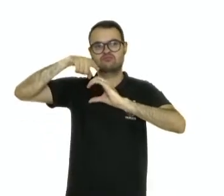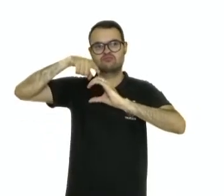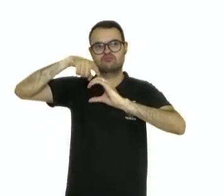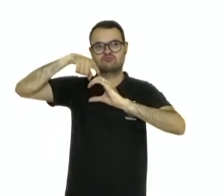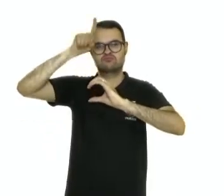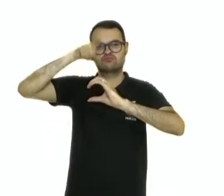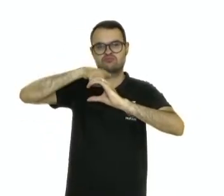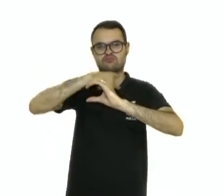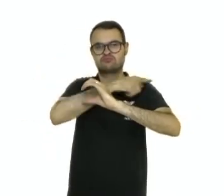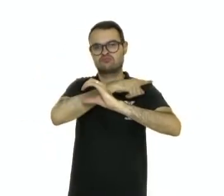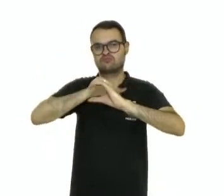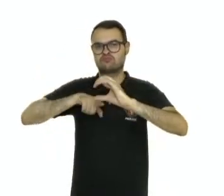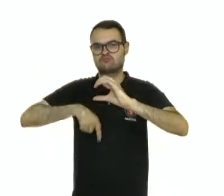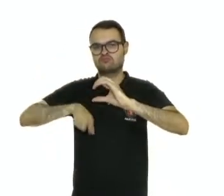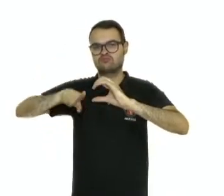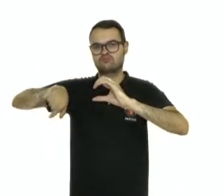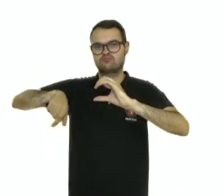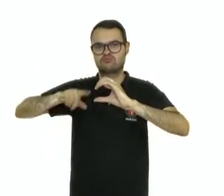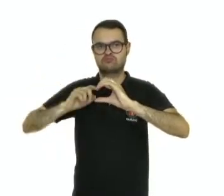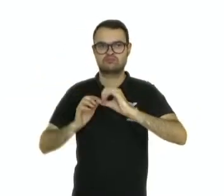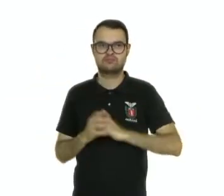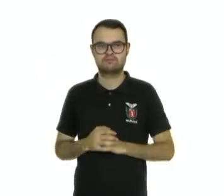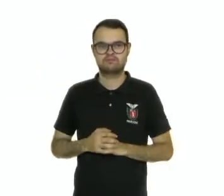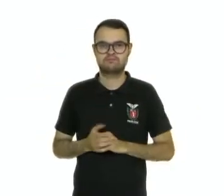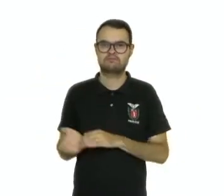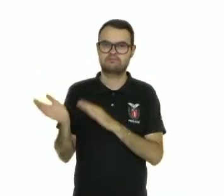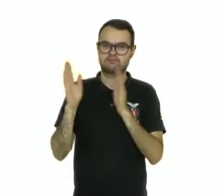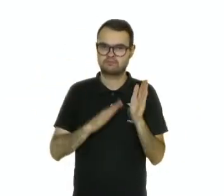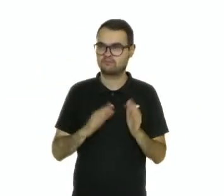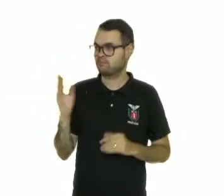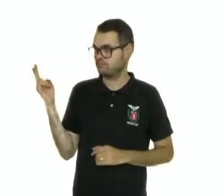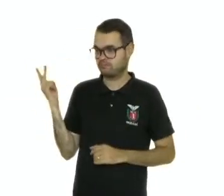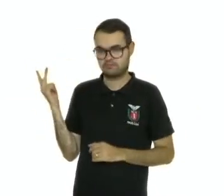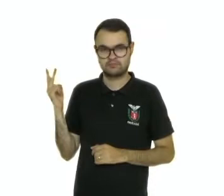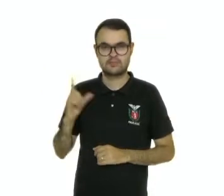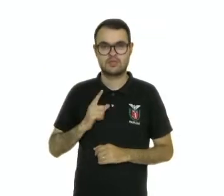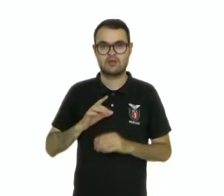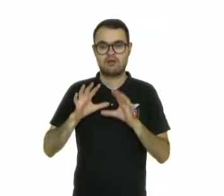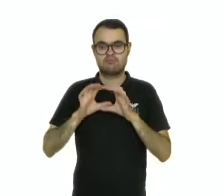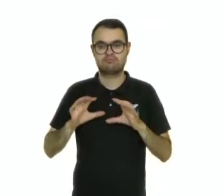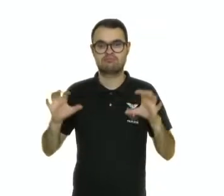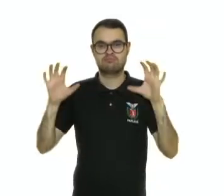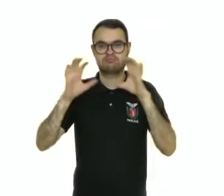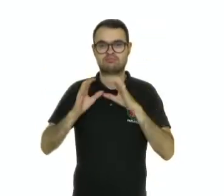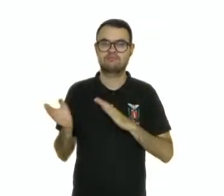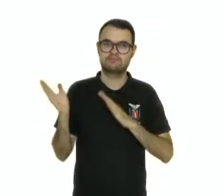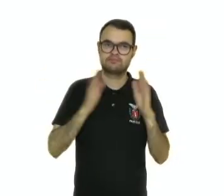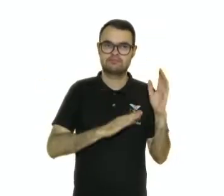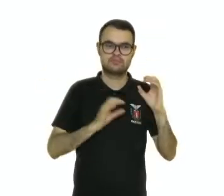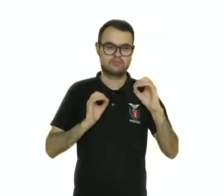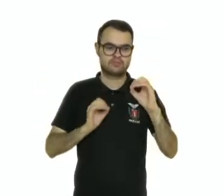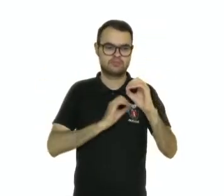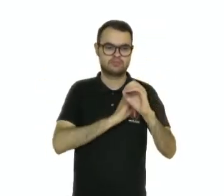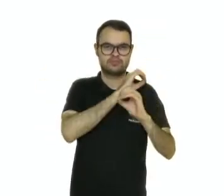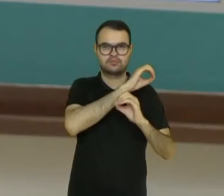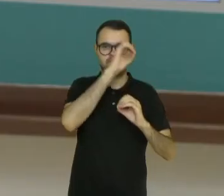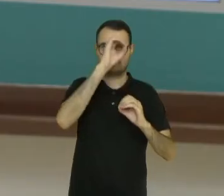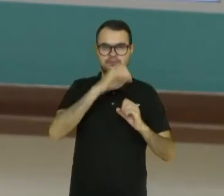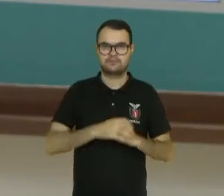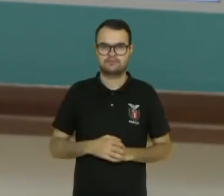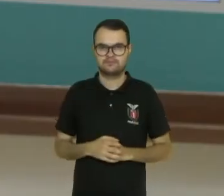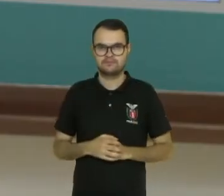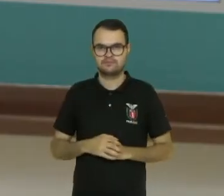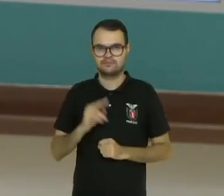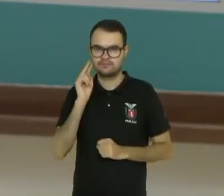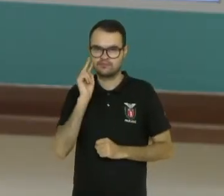os risquinhos. A gente tem as nuvens eletrônicas e as bolinhas para representar essa geometria molecular. E aí a gente vai